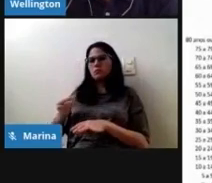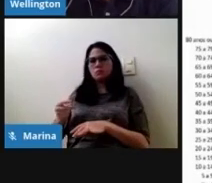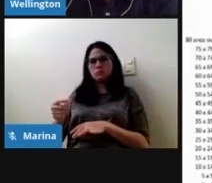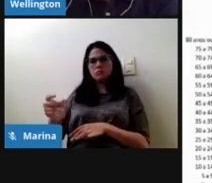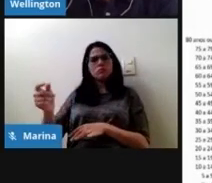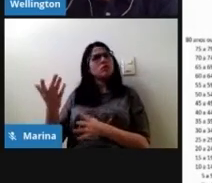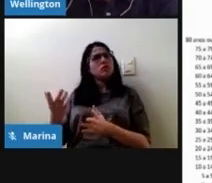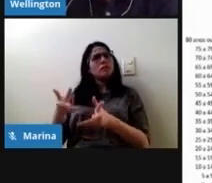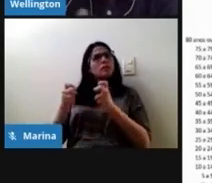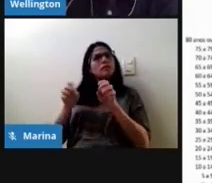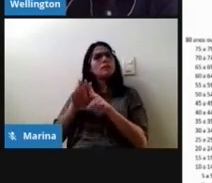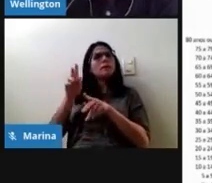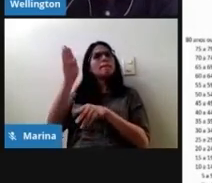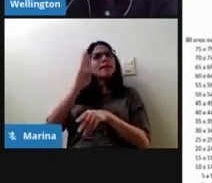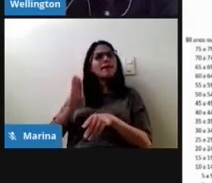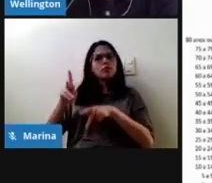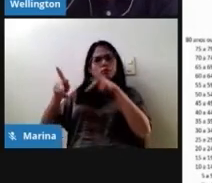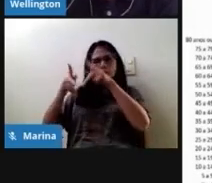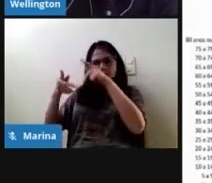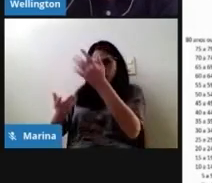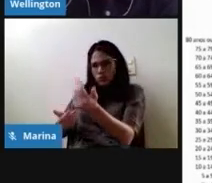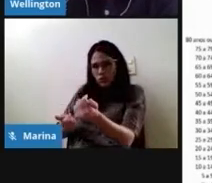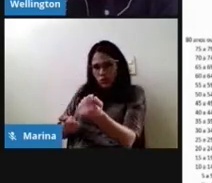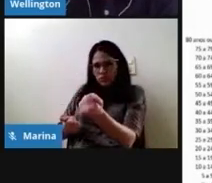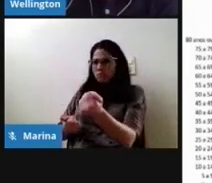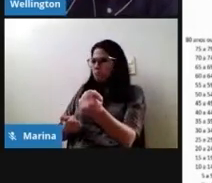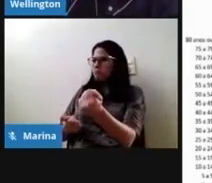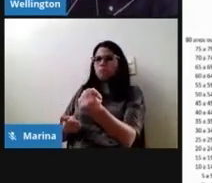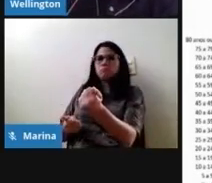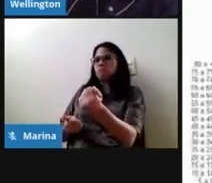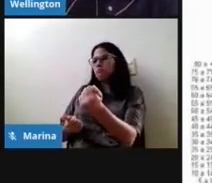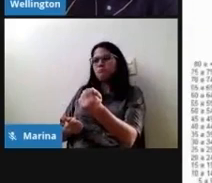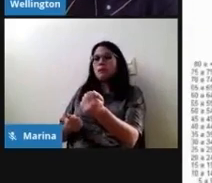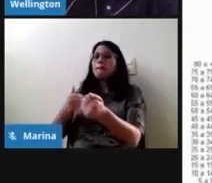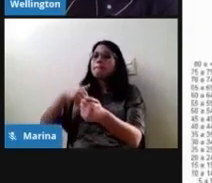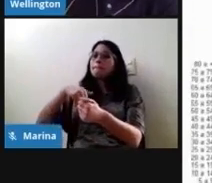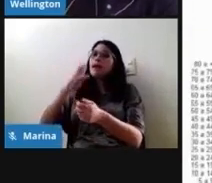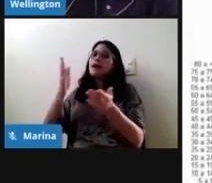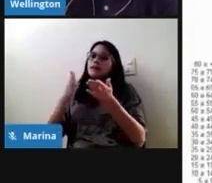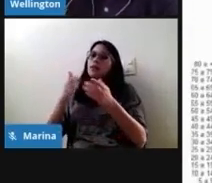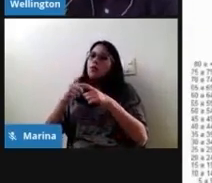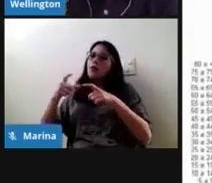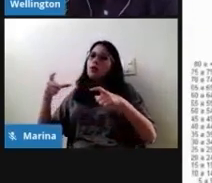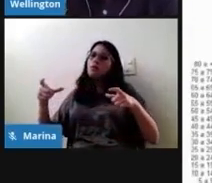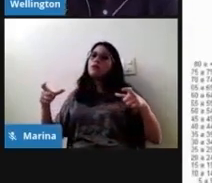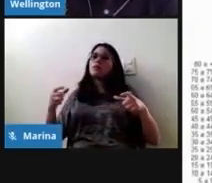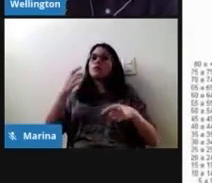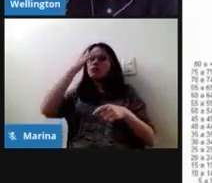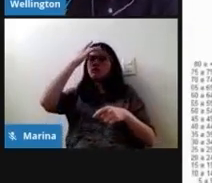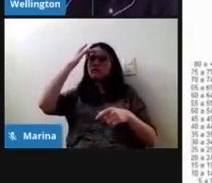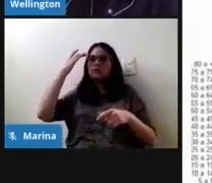país de uma população jovem, né? A população já está ficando mais idosa. Isso